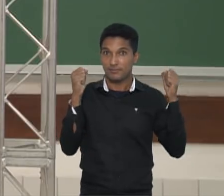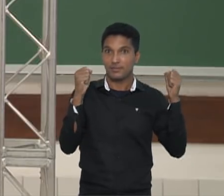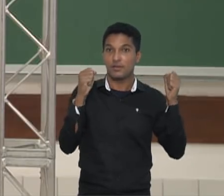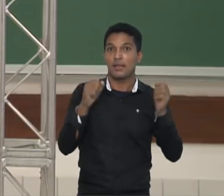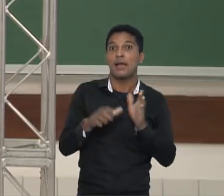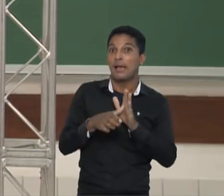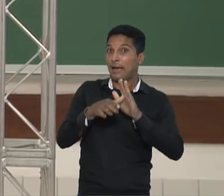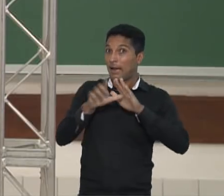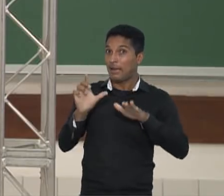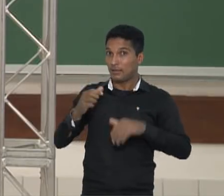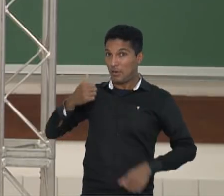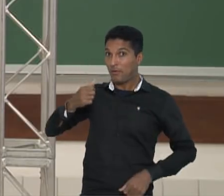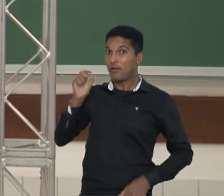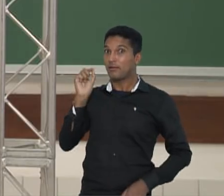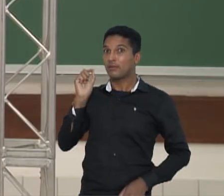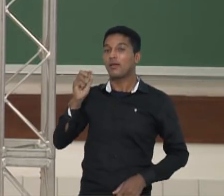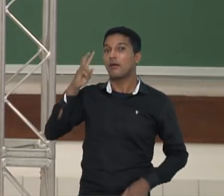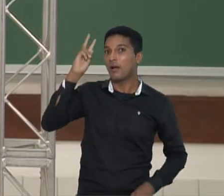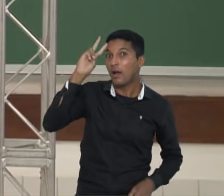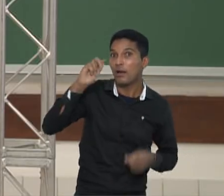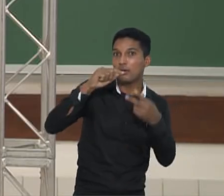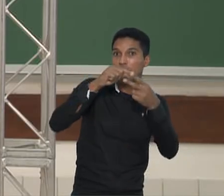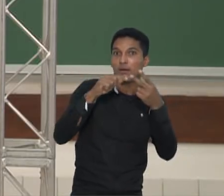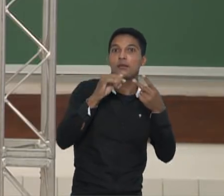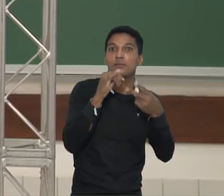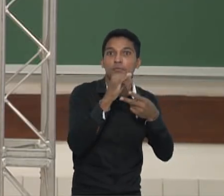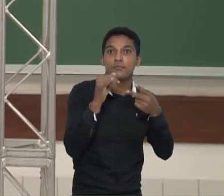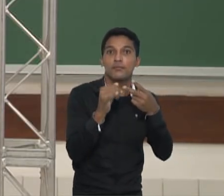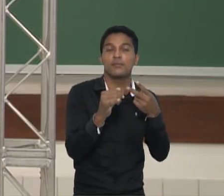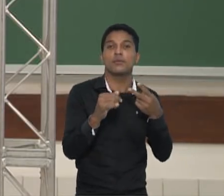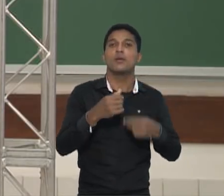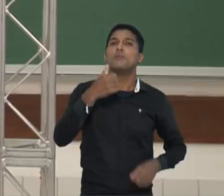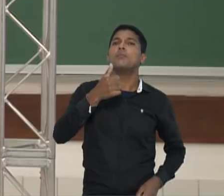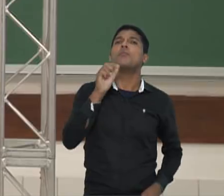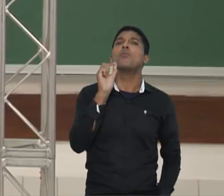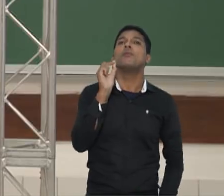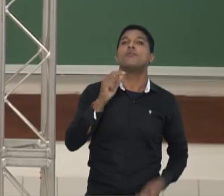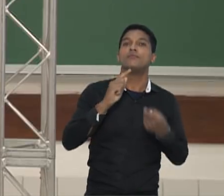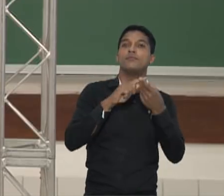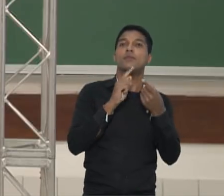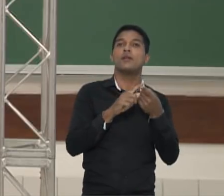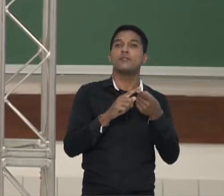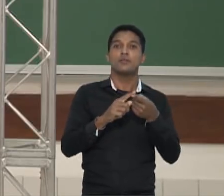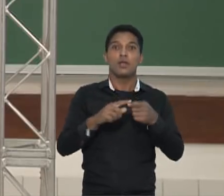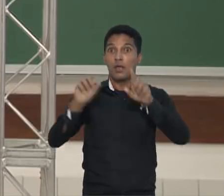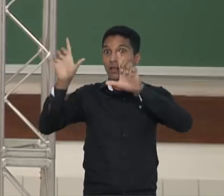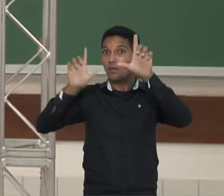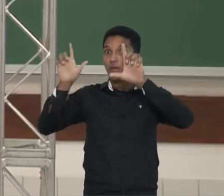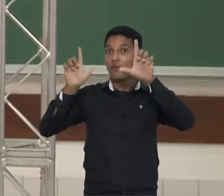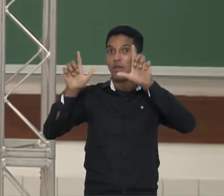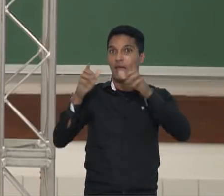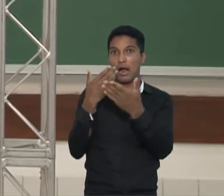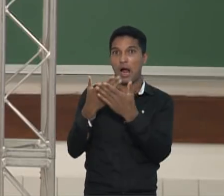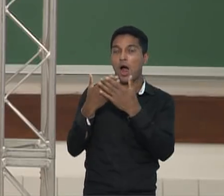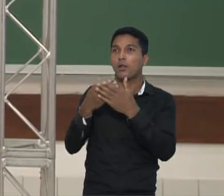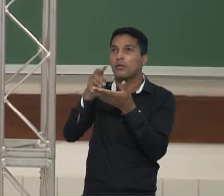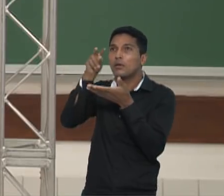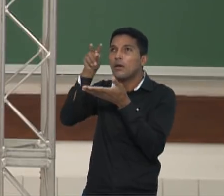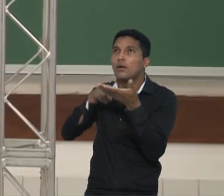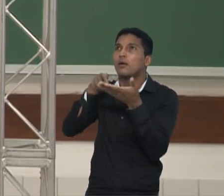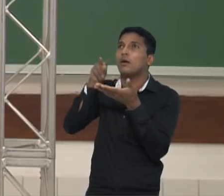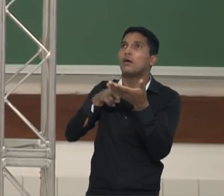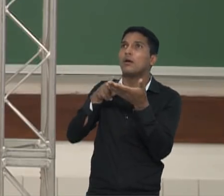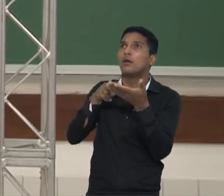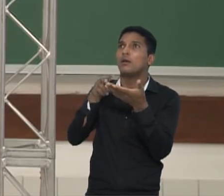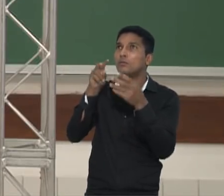eu quero lembrar duas coisas para vocês. Primeiro, se você está assistindo essa aula pela TV, não esqueça de